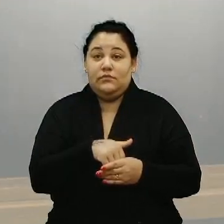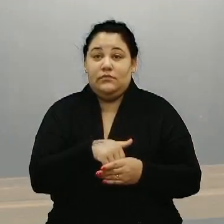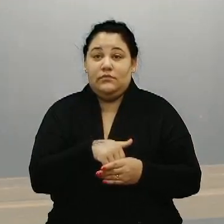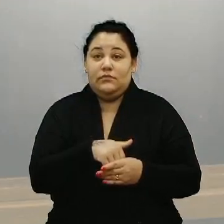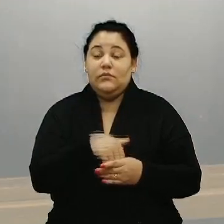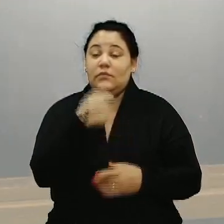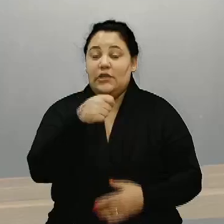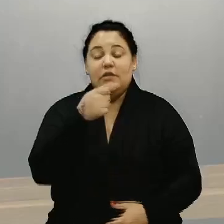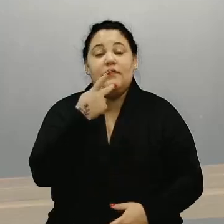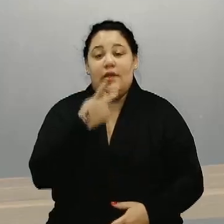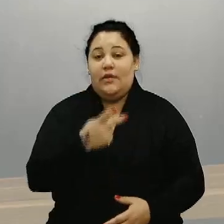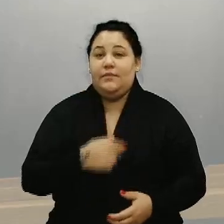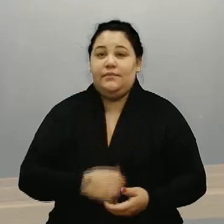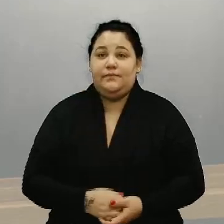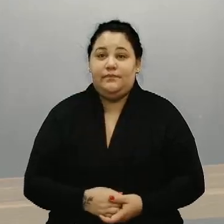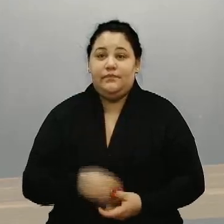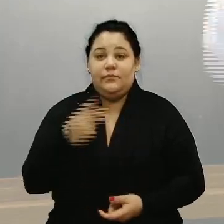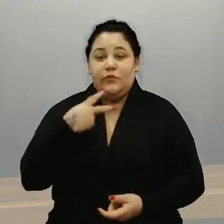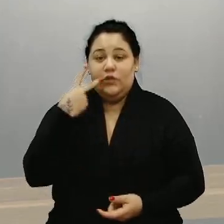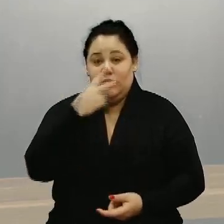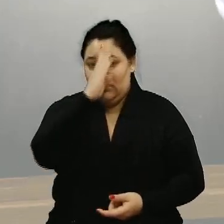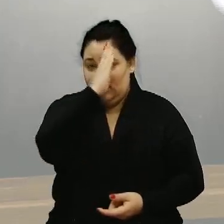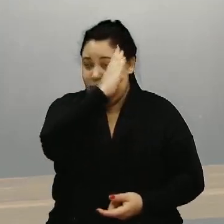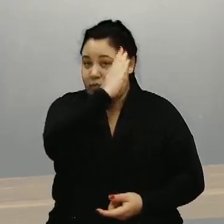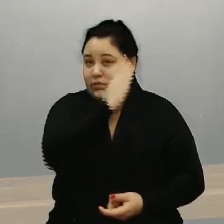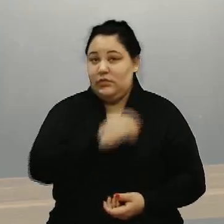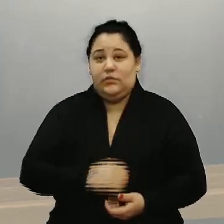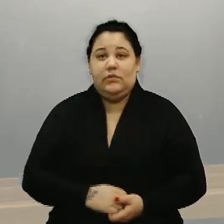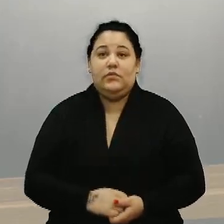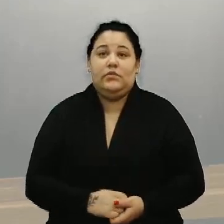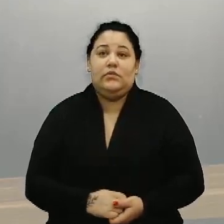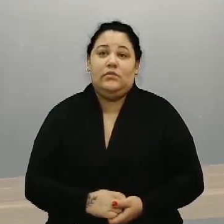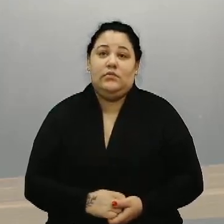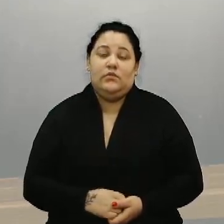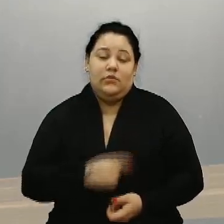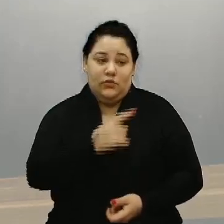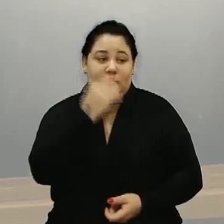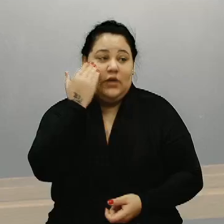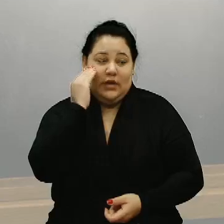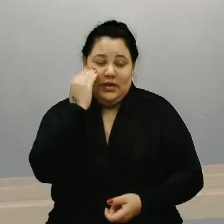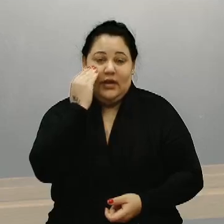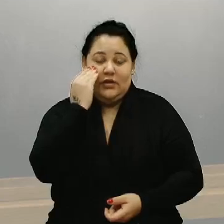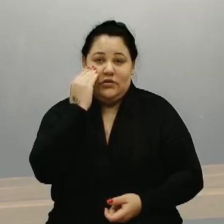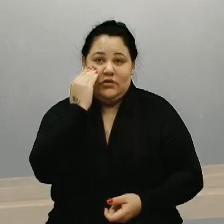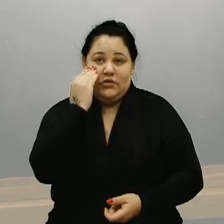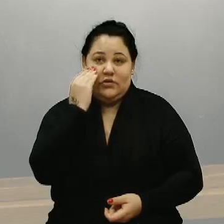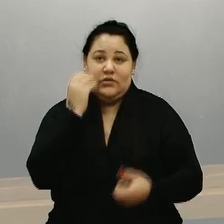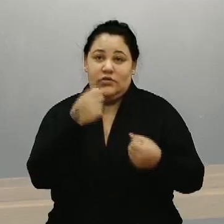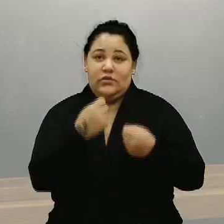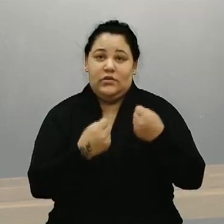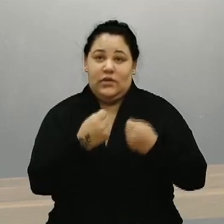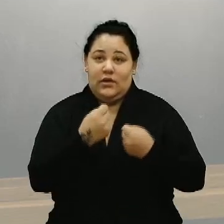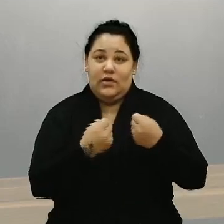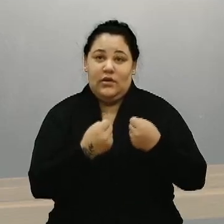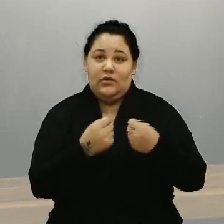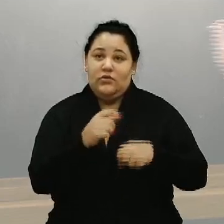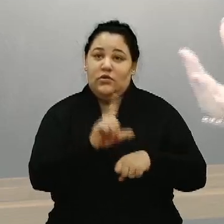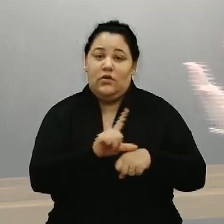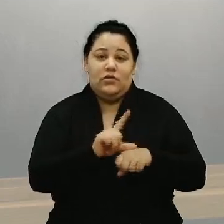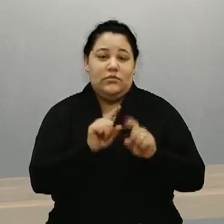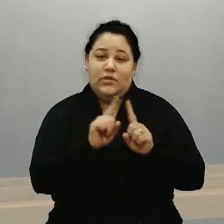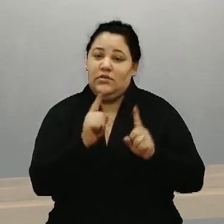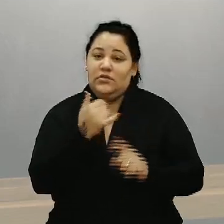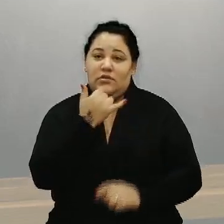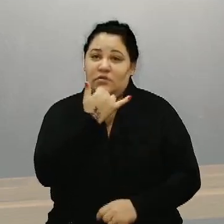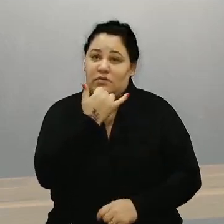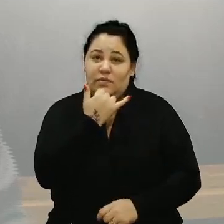aqui. Vereador Bressan, o senhor entende de carro, de concessionária, de tudo. Mas, desculpa,